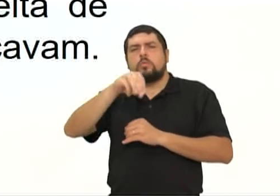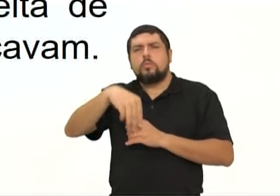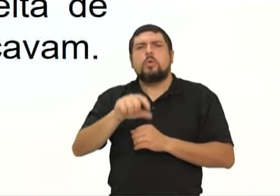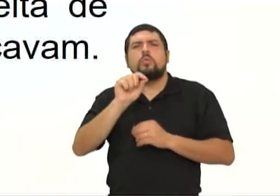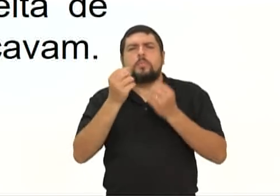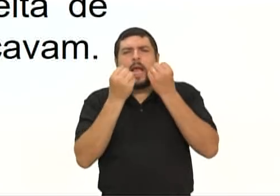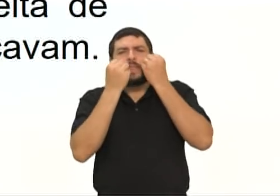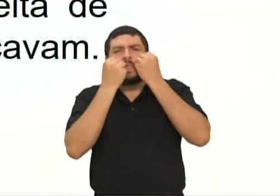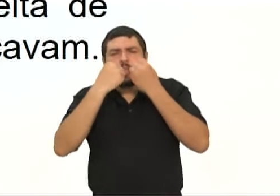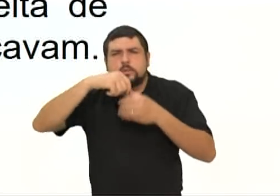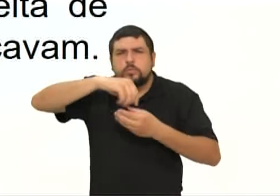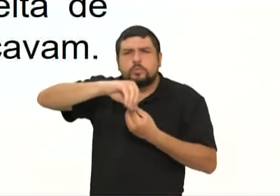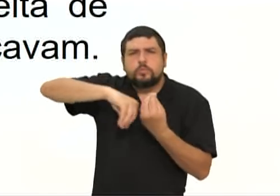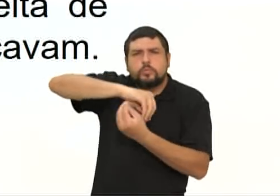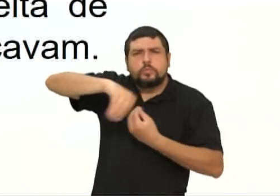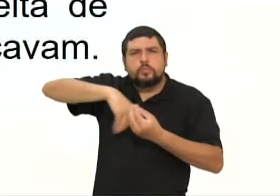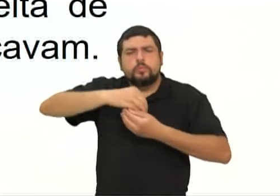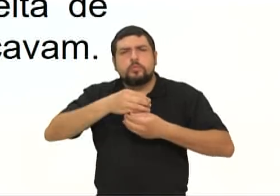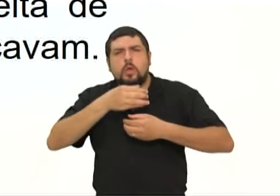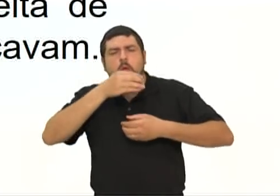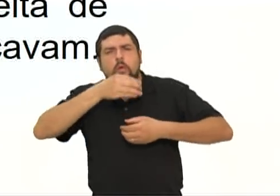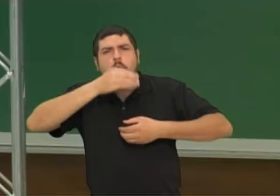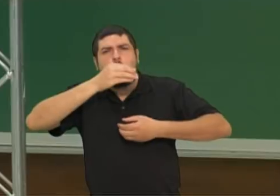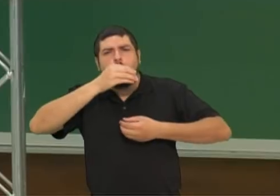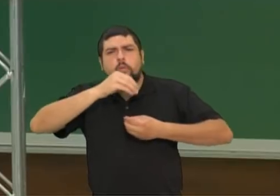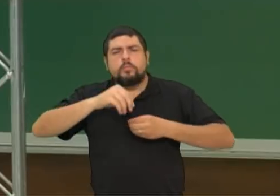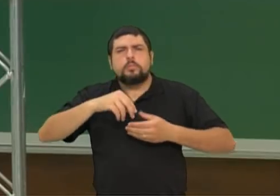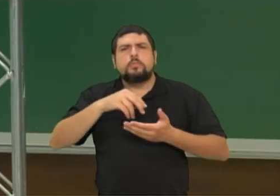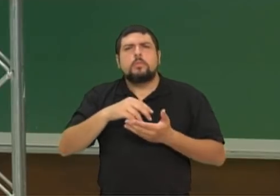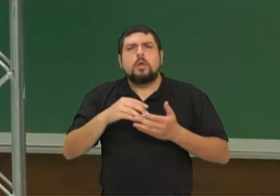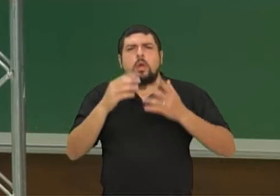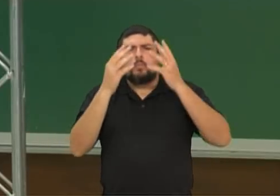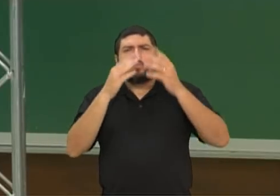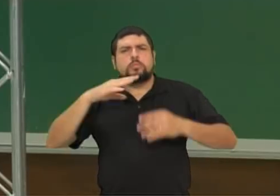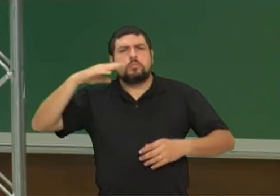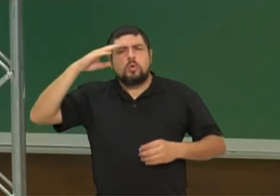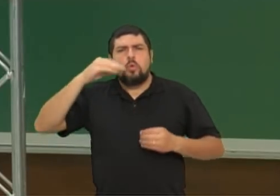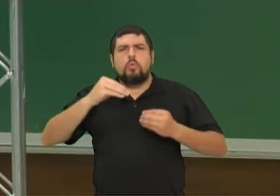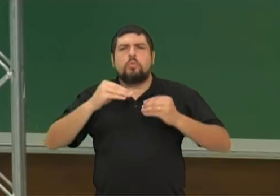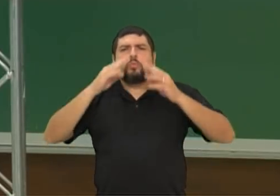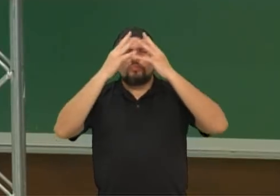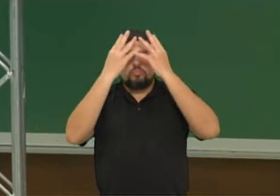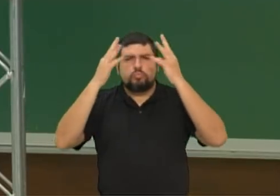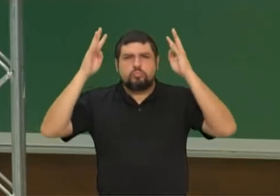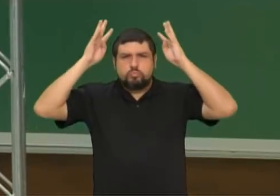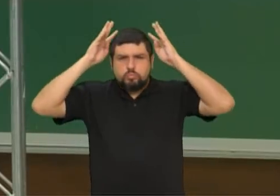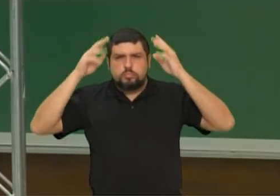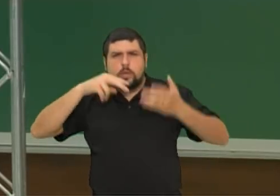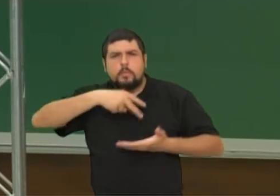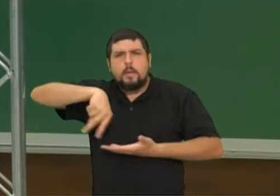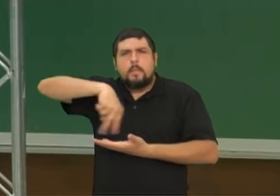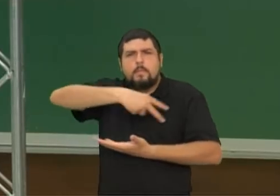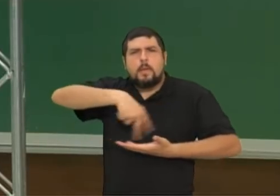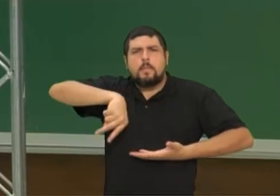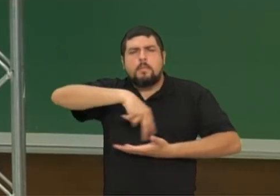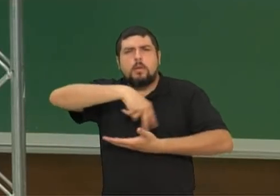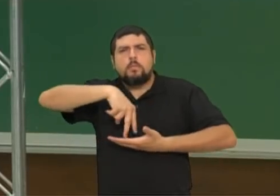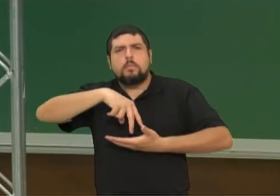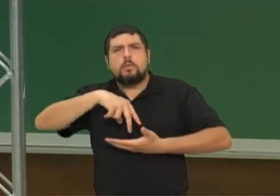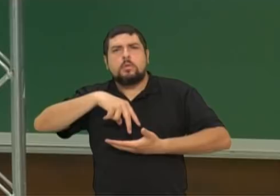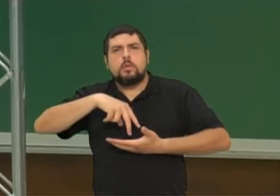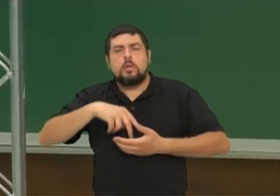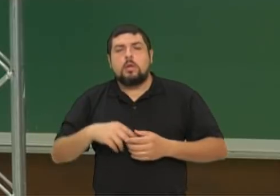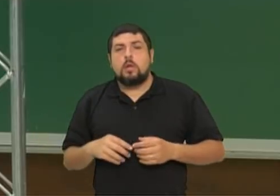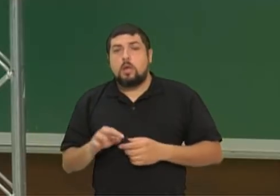fermentado, e os guerreiros dançavam. Então, durante aquela grande festa, onde ela seria dedicada ao deus Umboi,